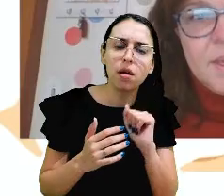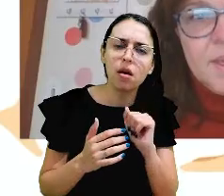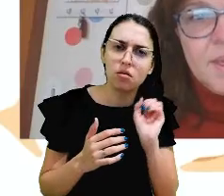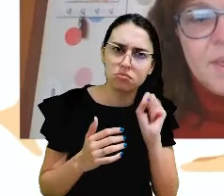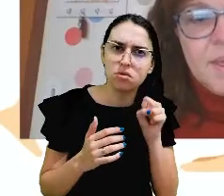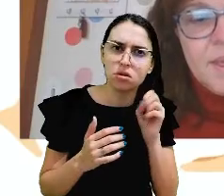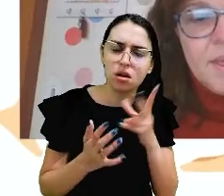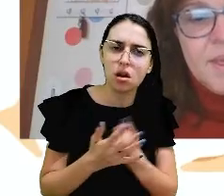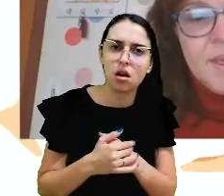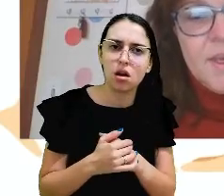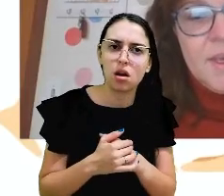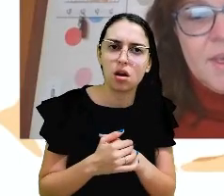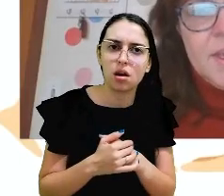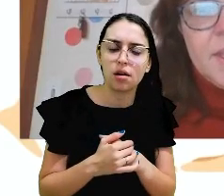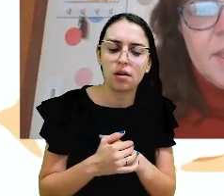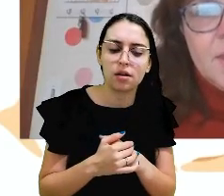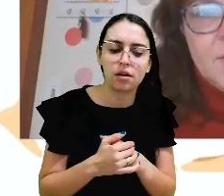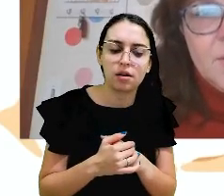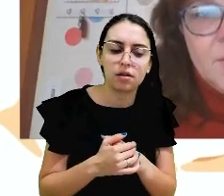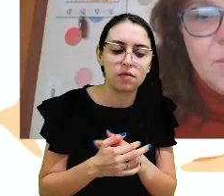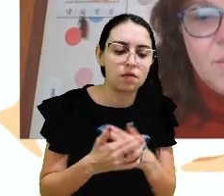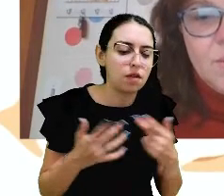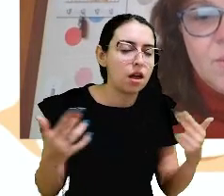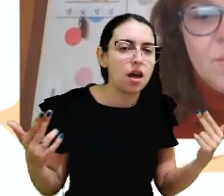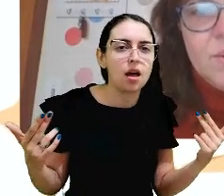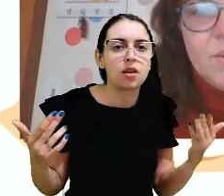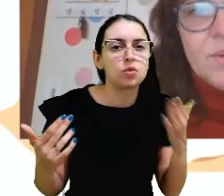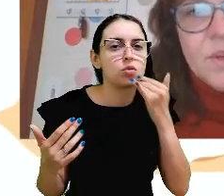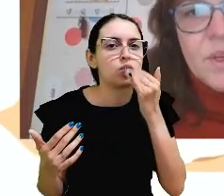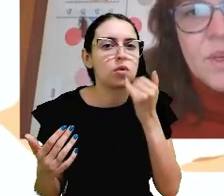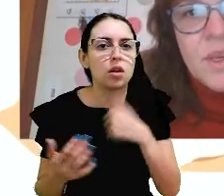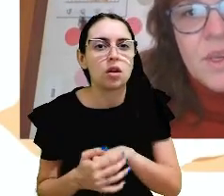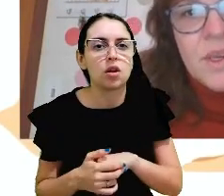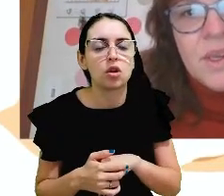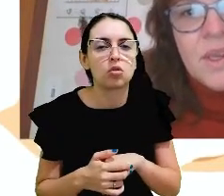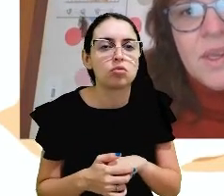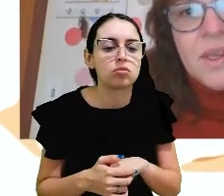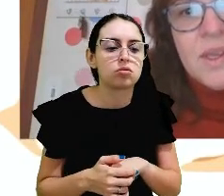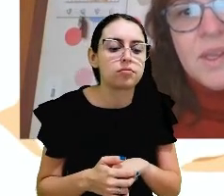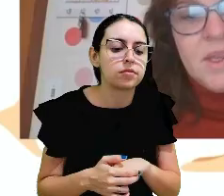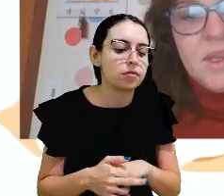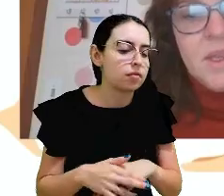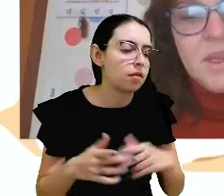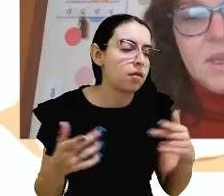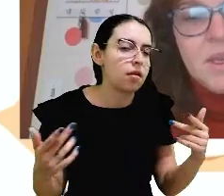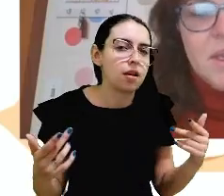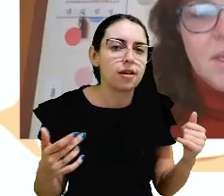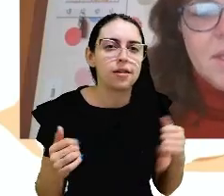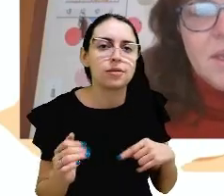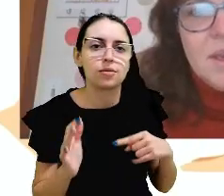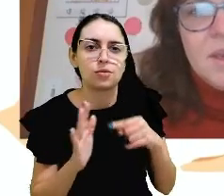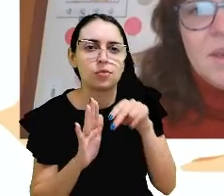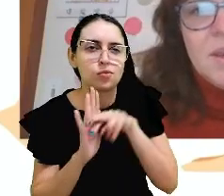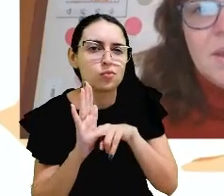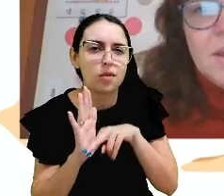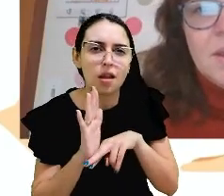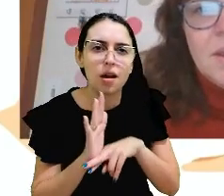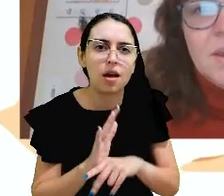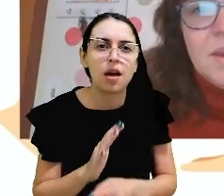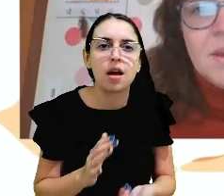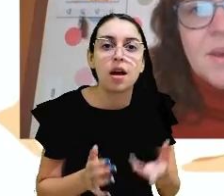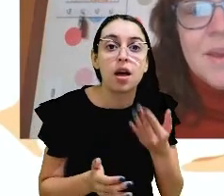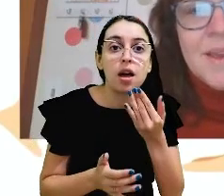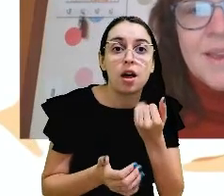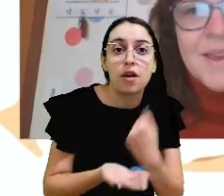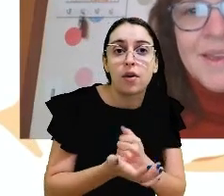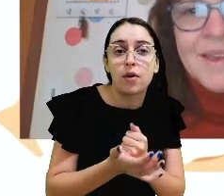né? No inventário a gente listou uma série de alimentos que são feitos de norte a sul do país, com base na farinha de